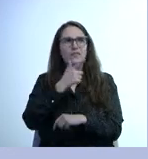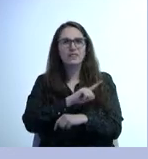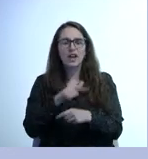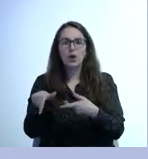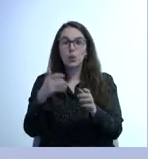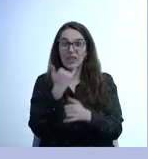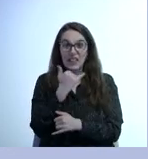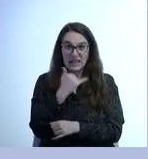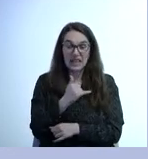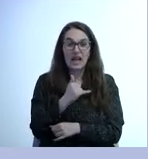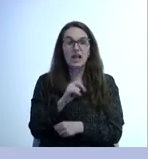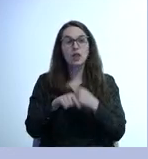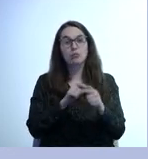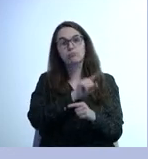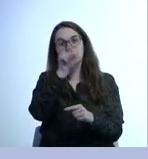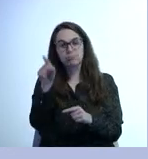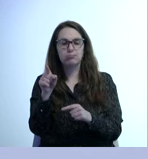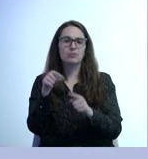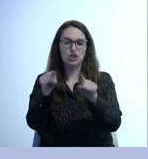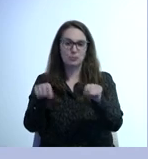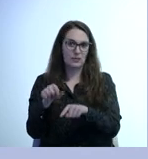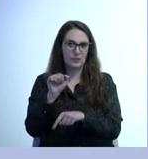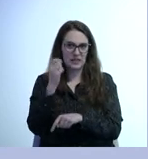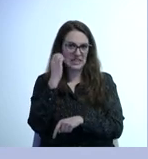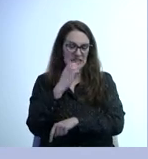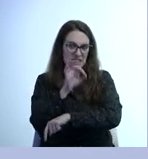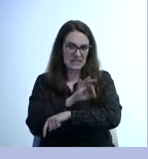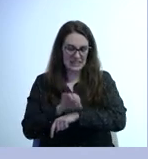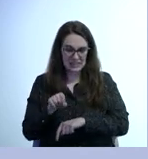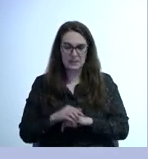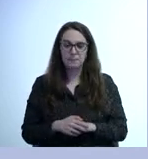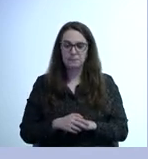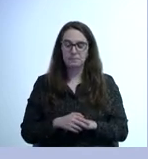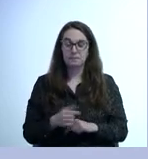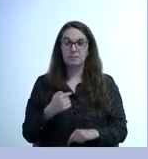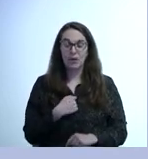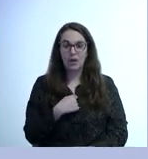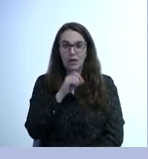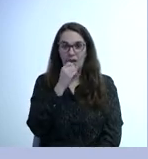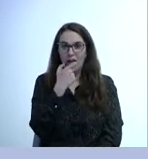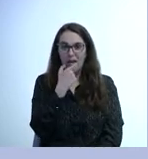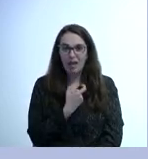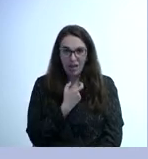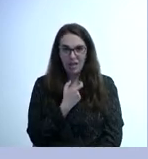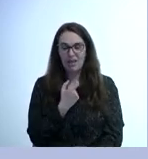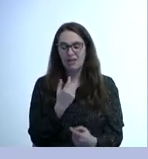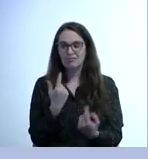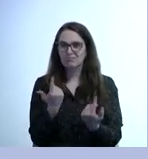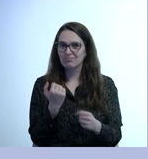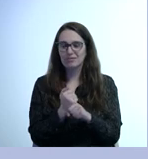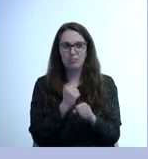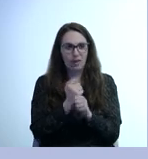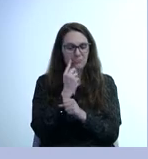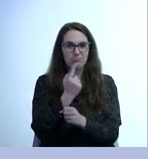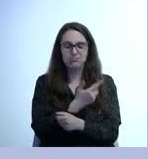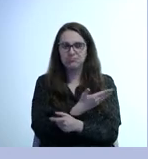Algaria e depois no seu ateliê. E eu estava completamente fascinado com as obras que tinha